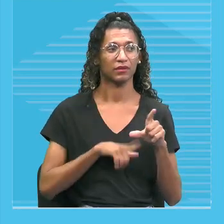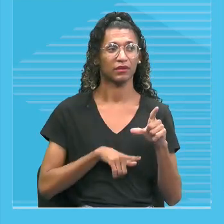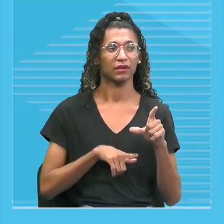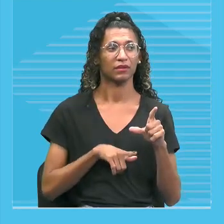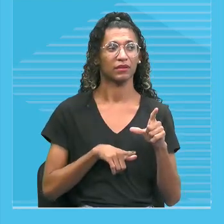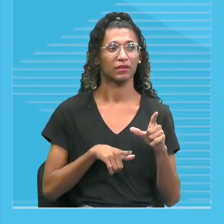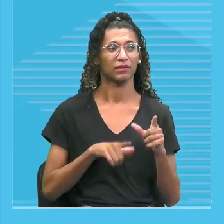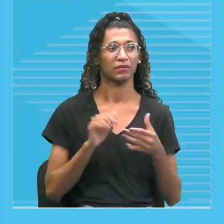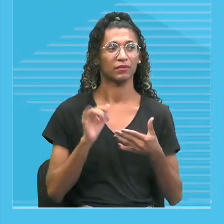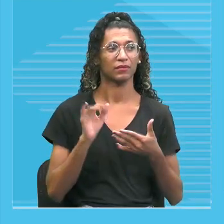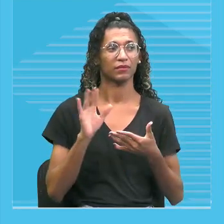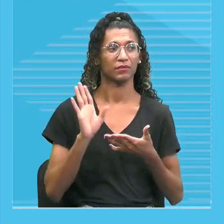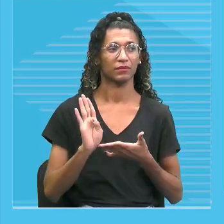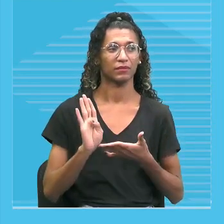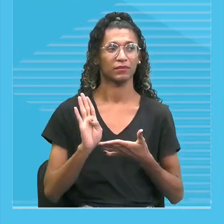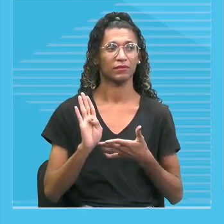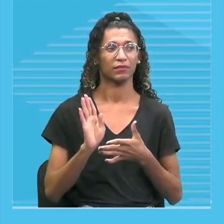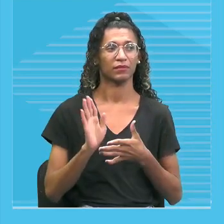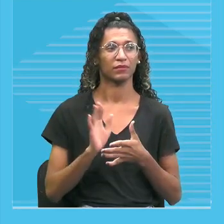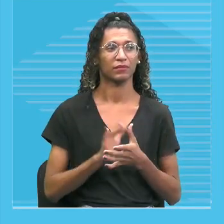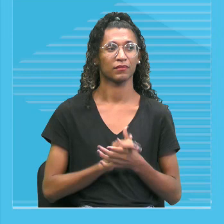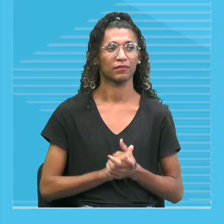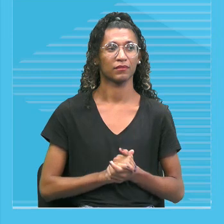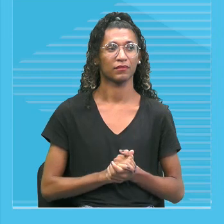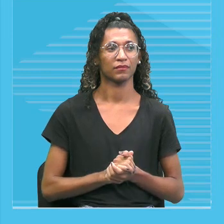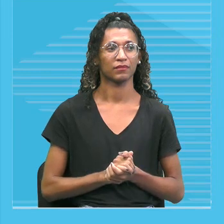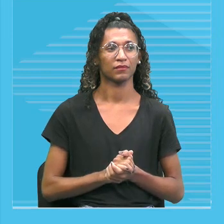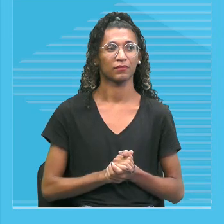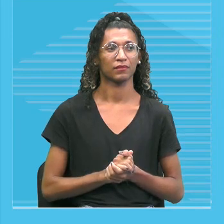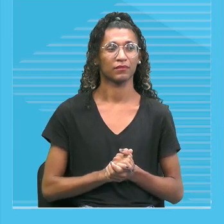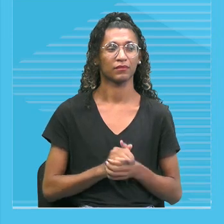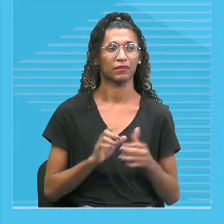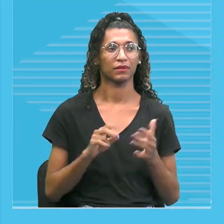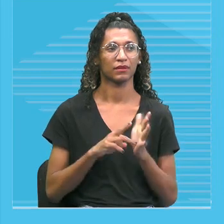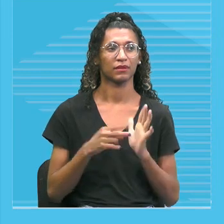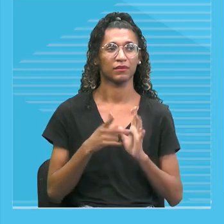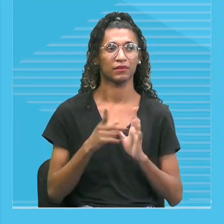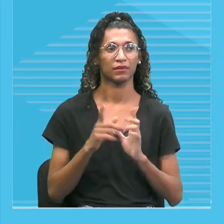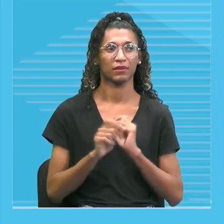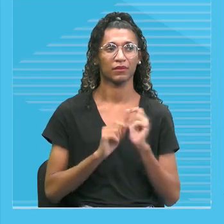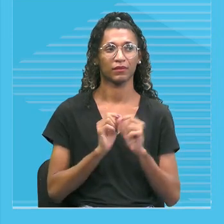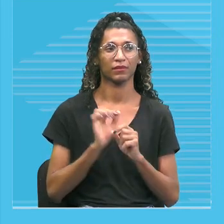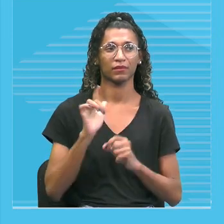do céu embaraçada que significa grávida